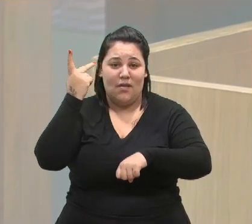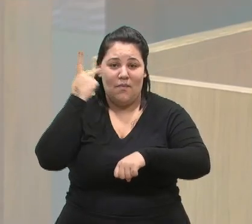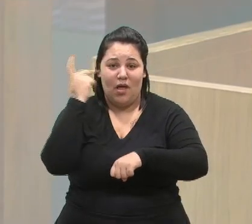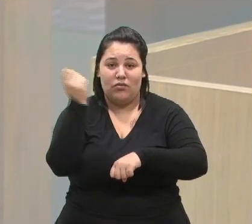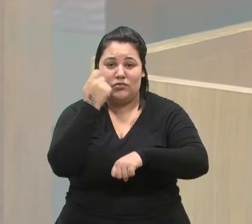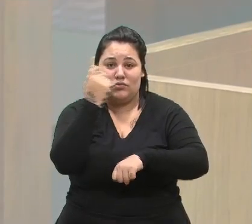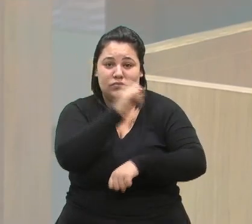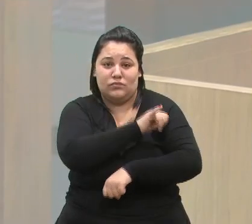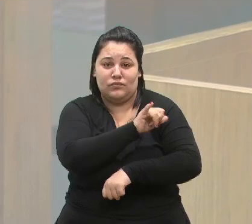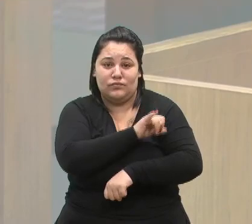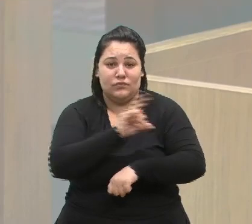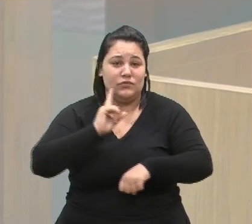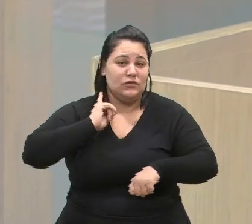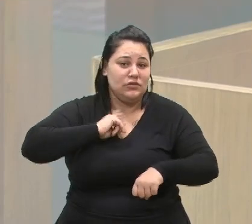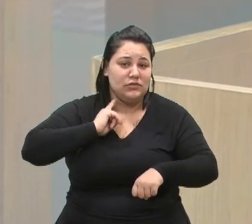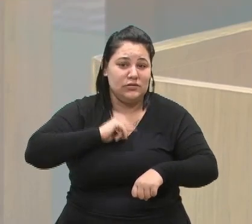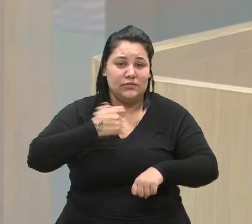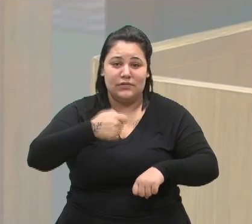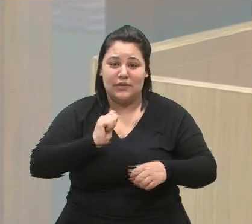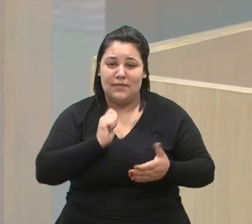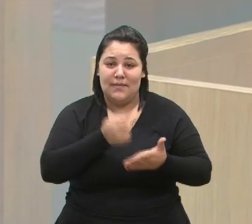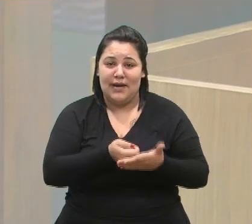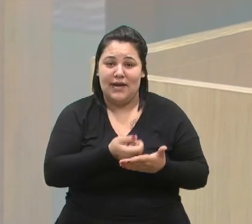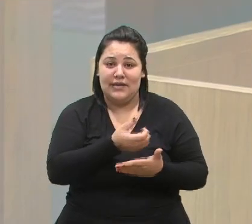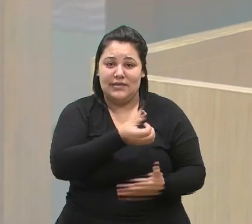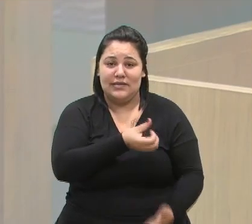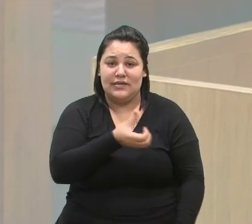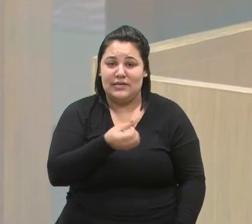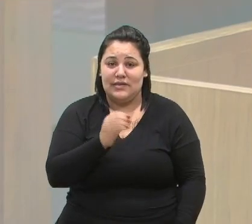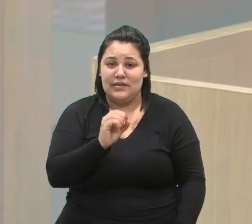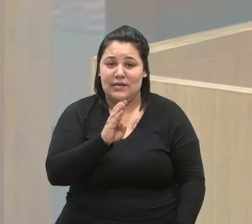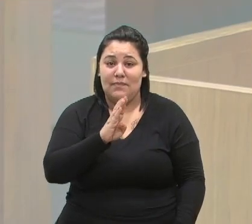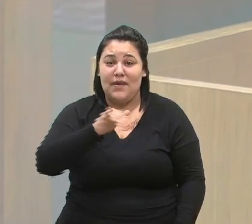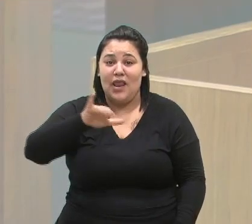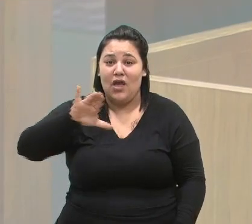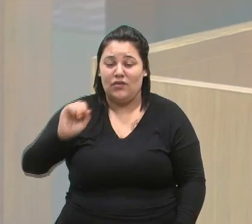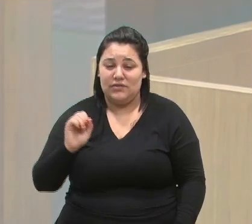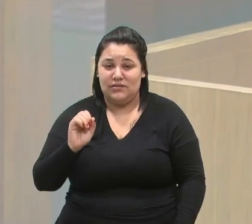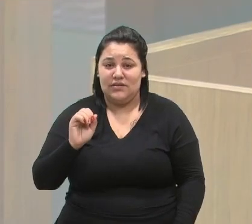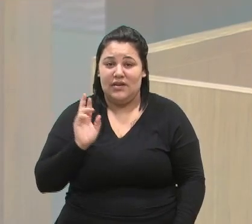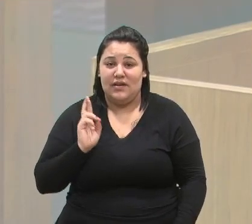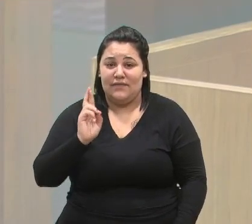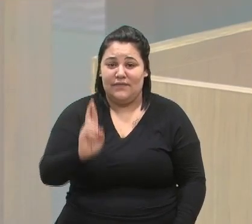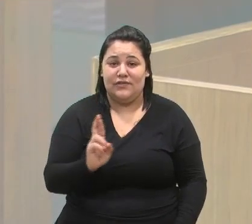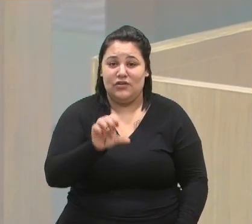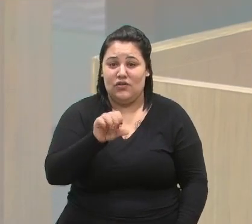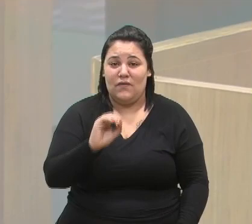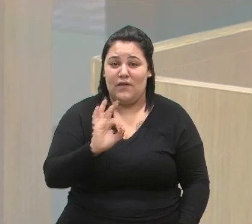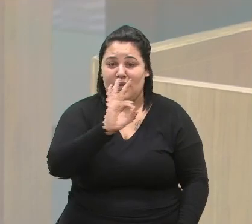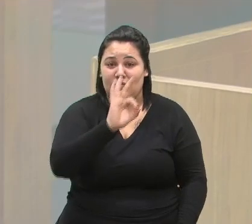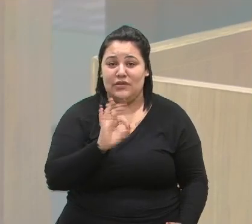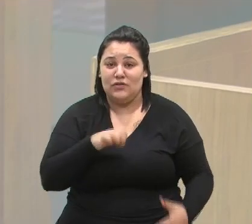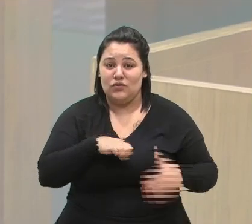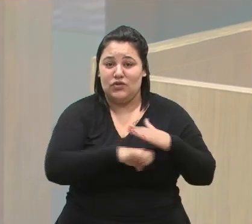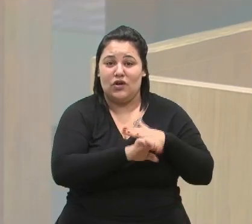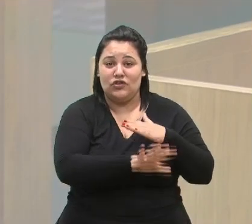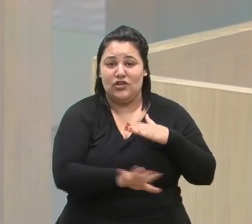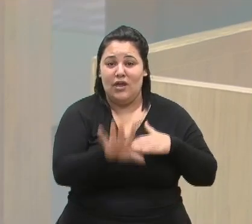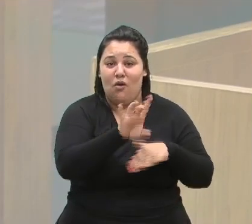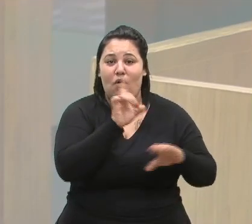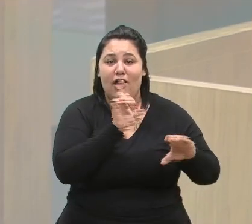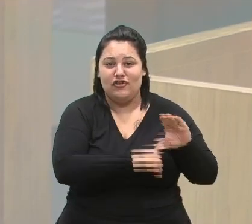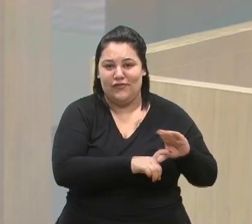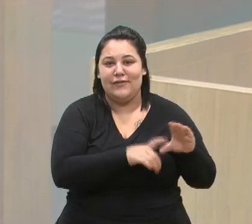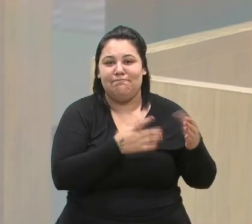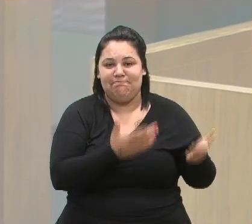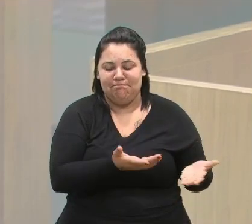devem 660 bilhões, equivalentes a 90% do estoque da dívida. De